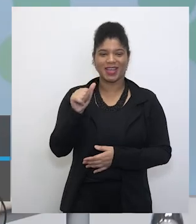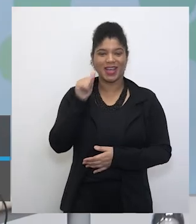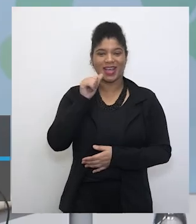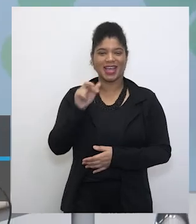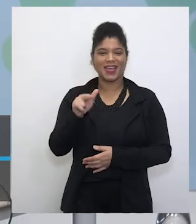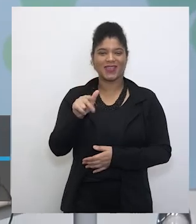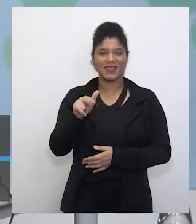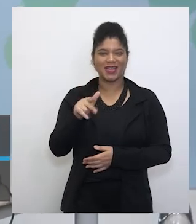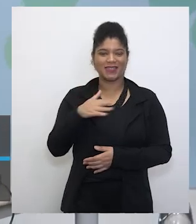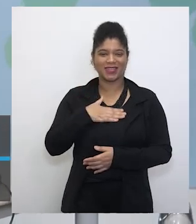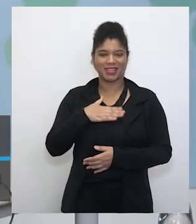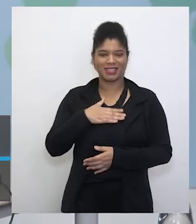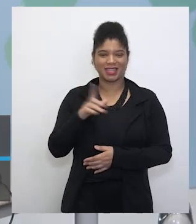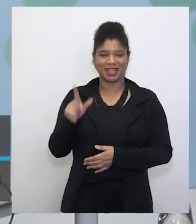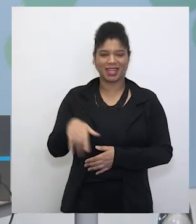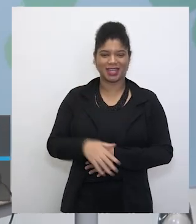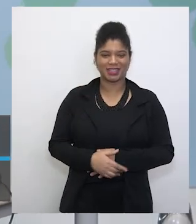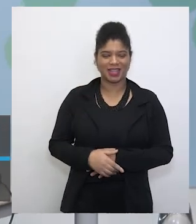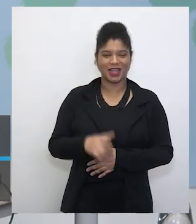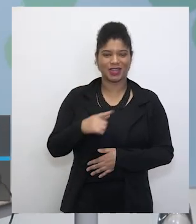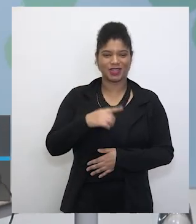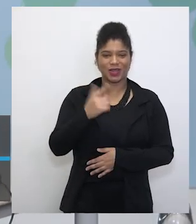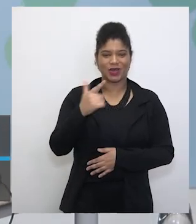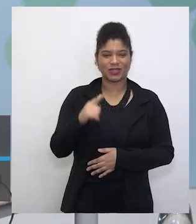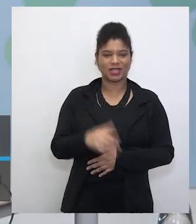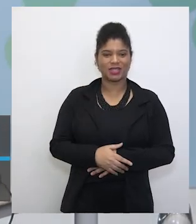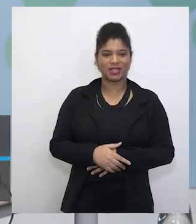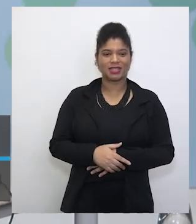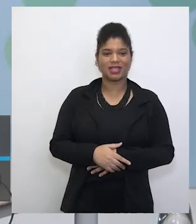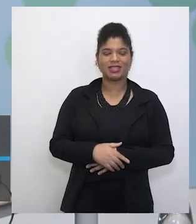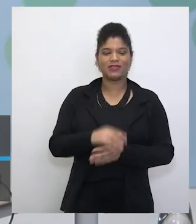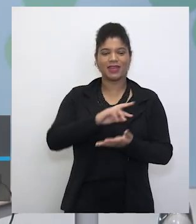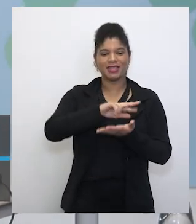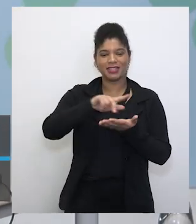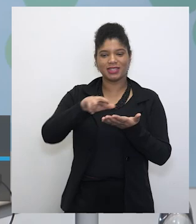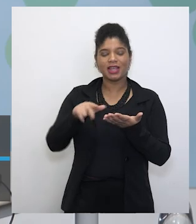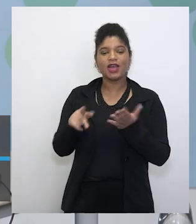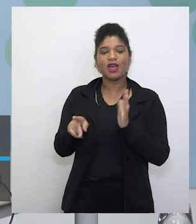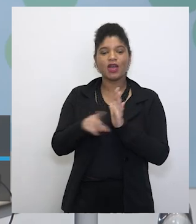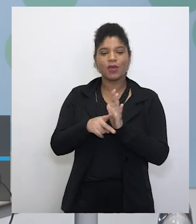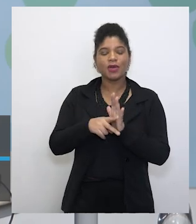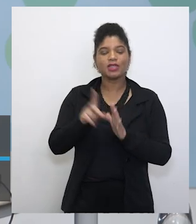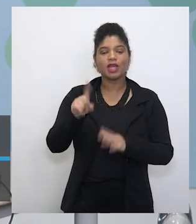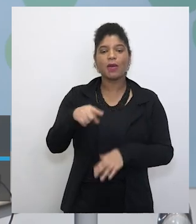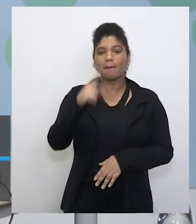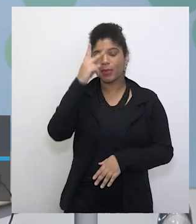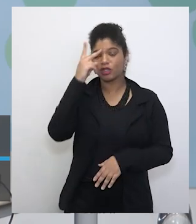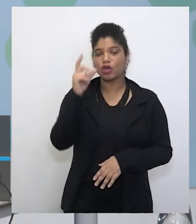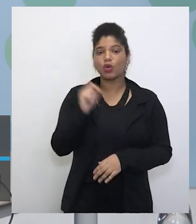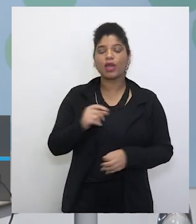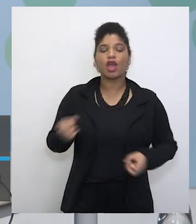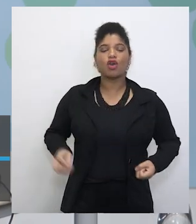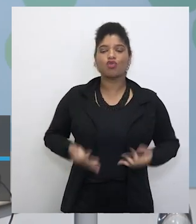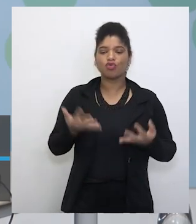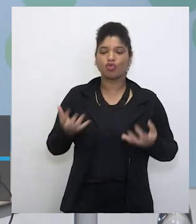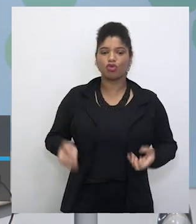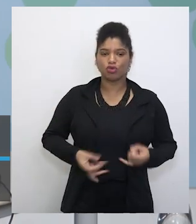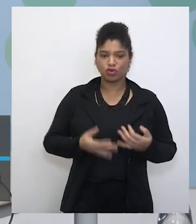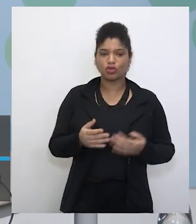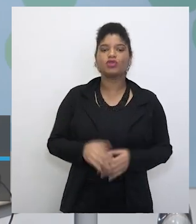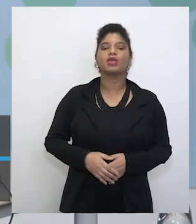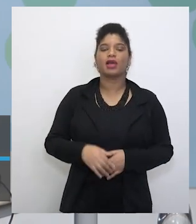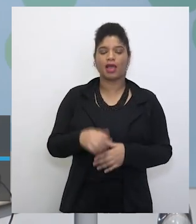Aqui também tem a Prolenita. Consumo insustentável é a mãe de todos os problemas do